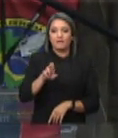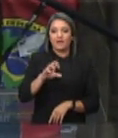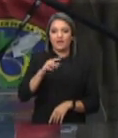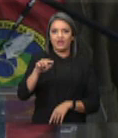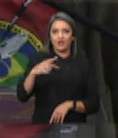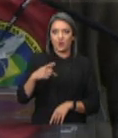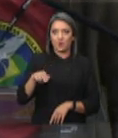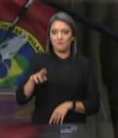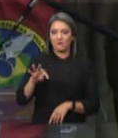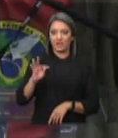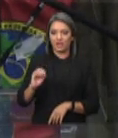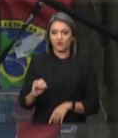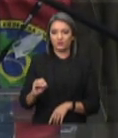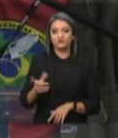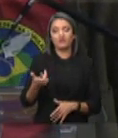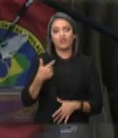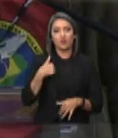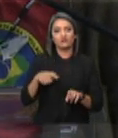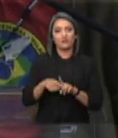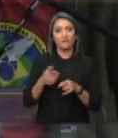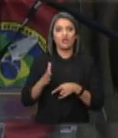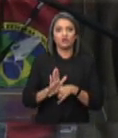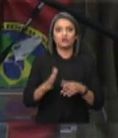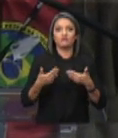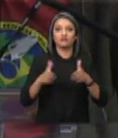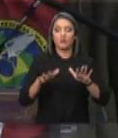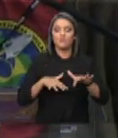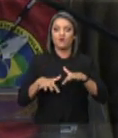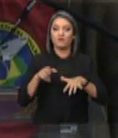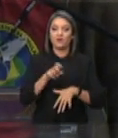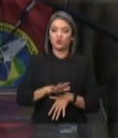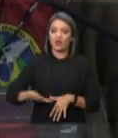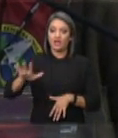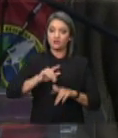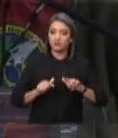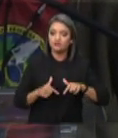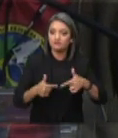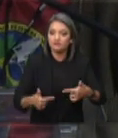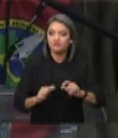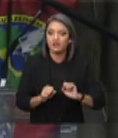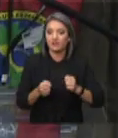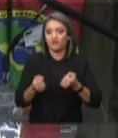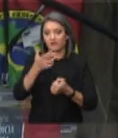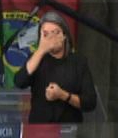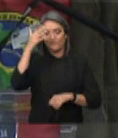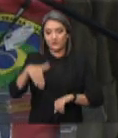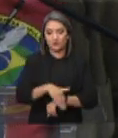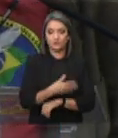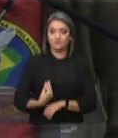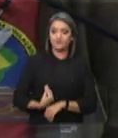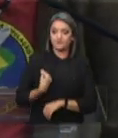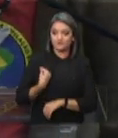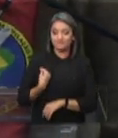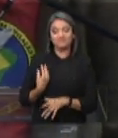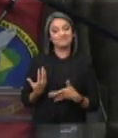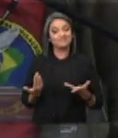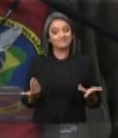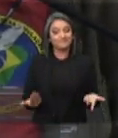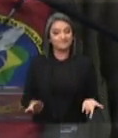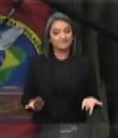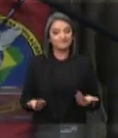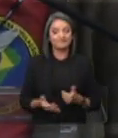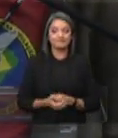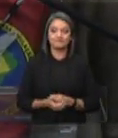sou um fundador do movimento Nacional de luta em defesa da população em situação de rua é